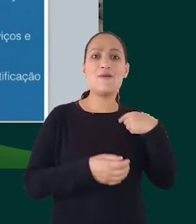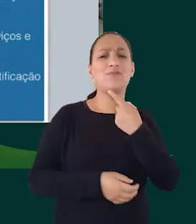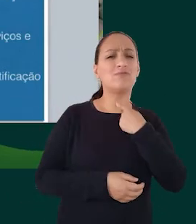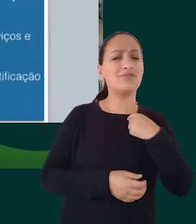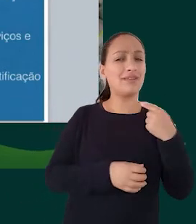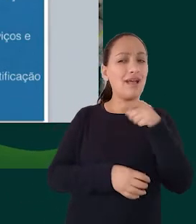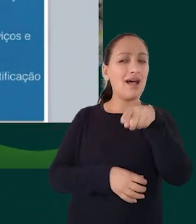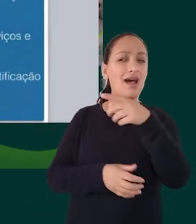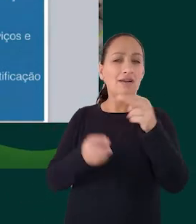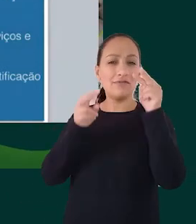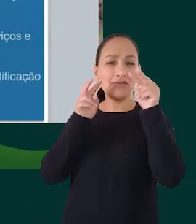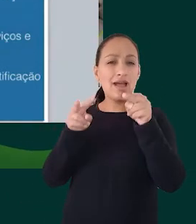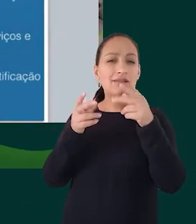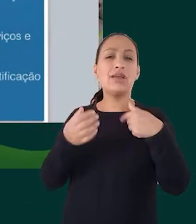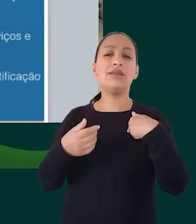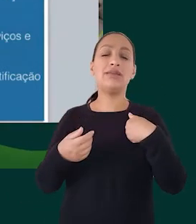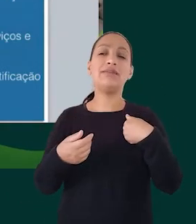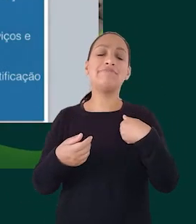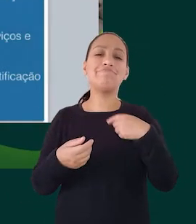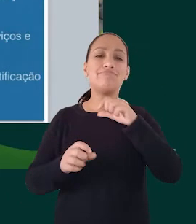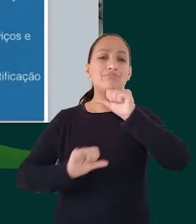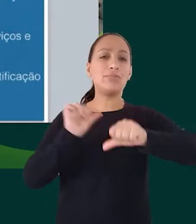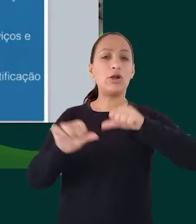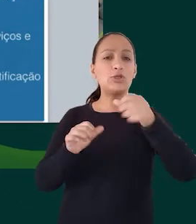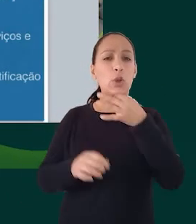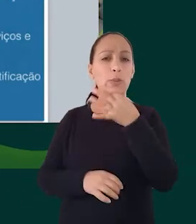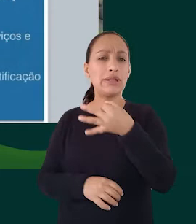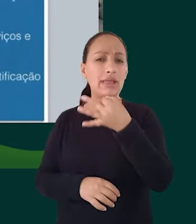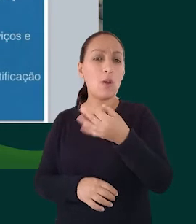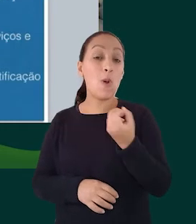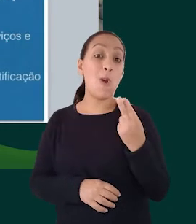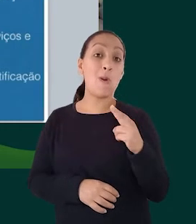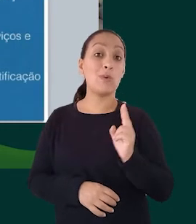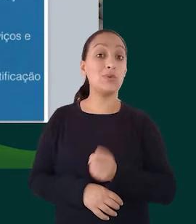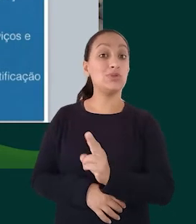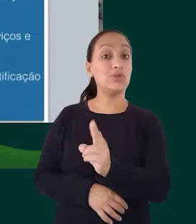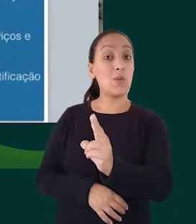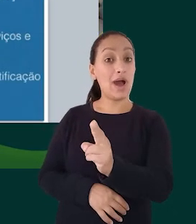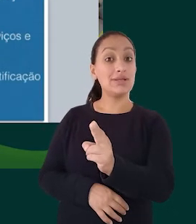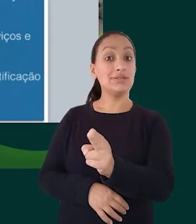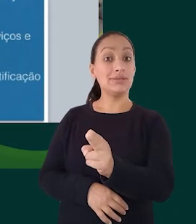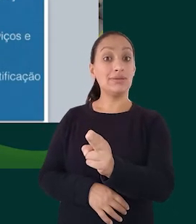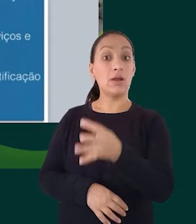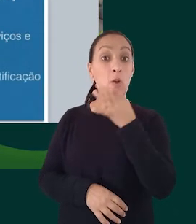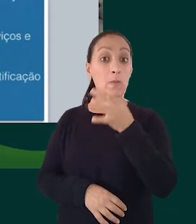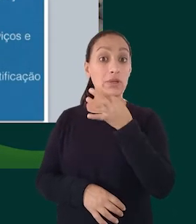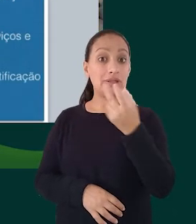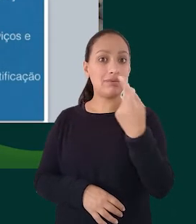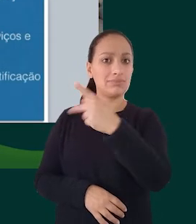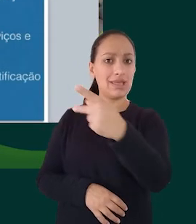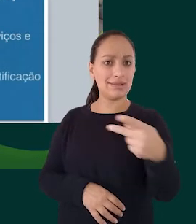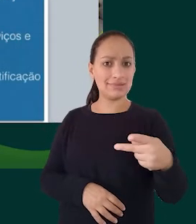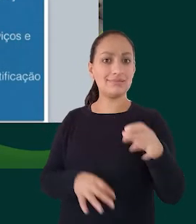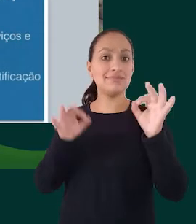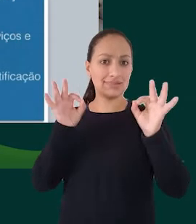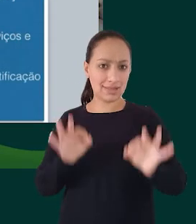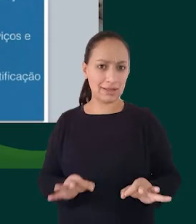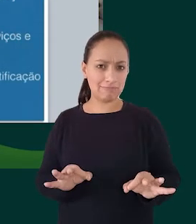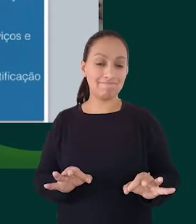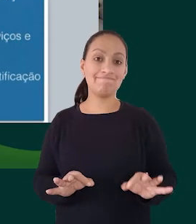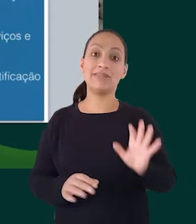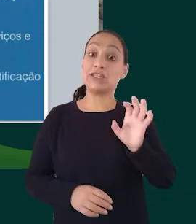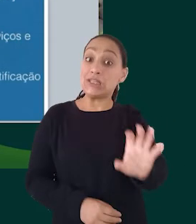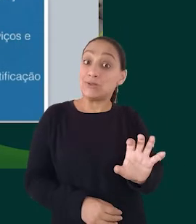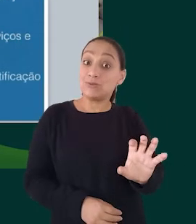elas mudassem de opinião ou continuassem com a sua opinião, certo? Certo? E isso gerou um